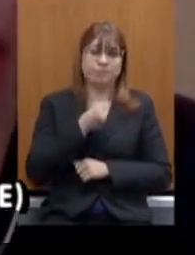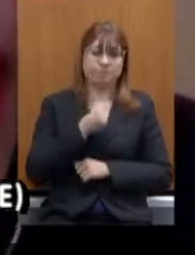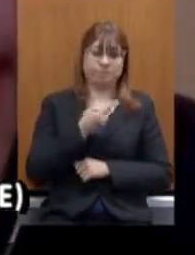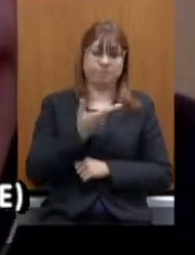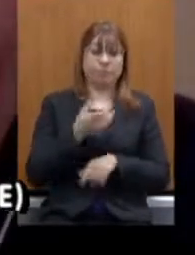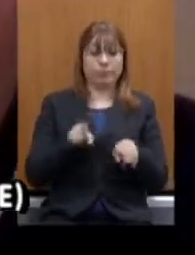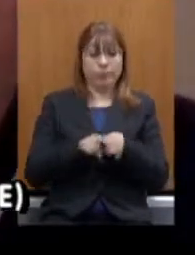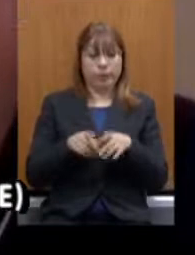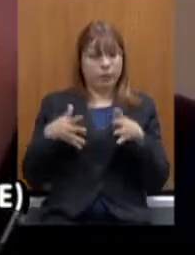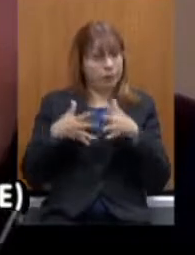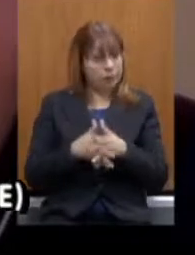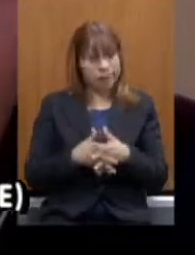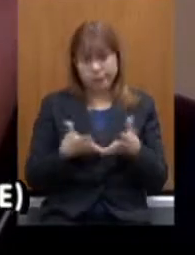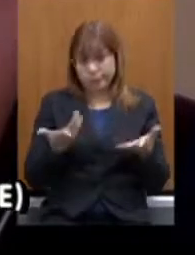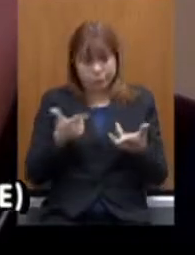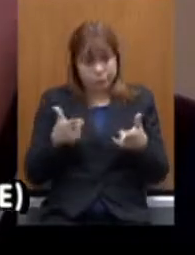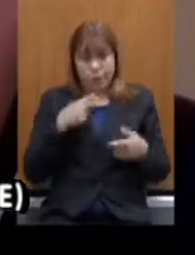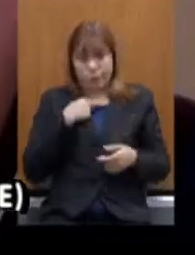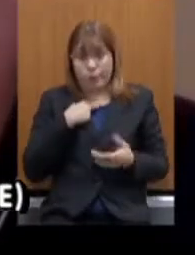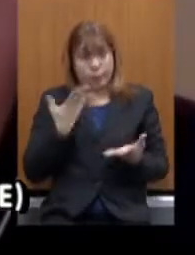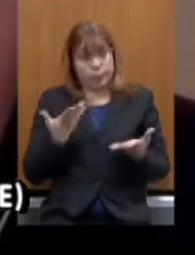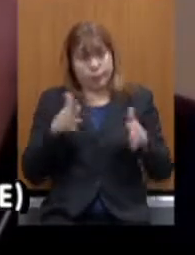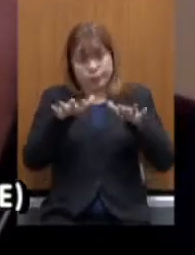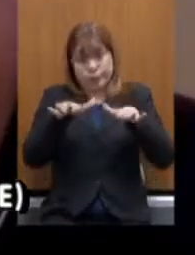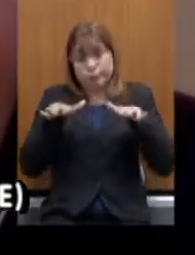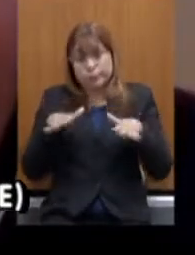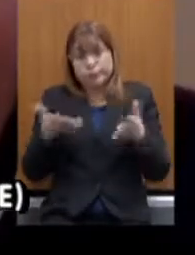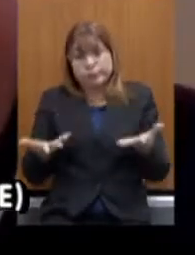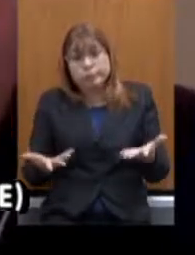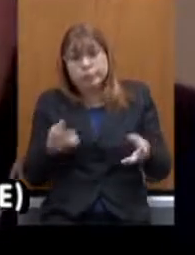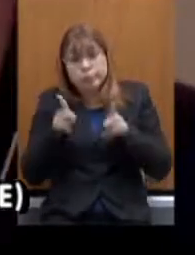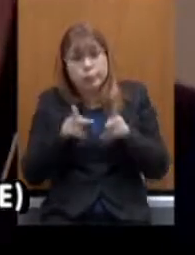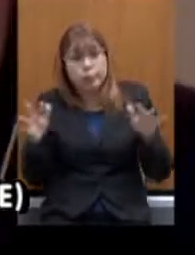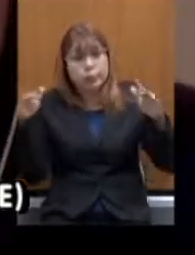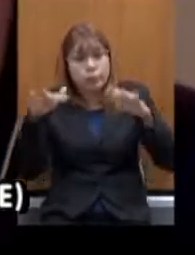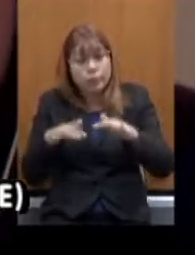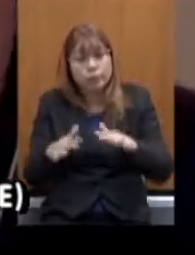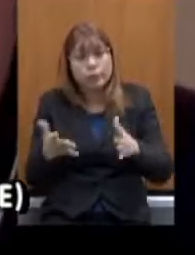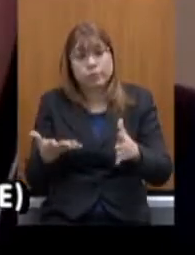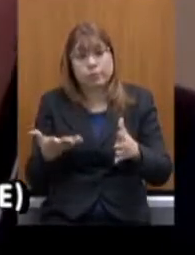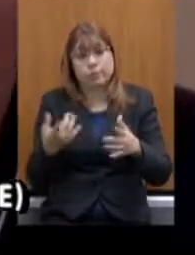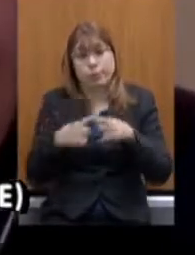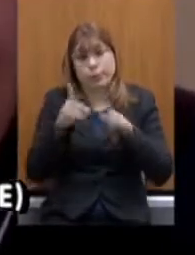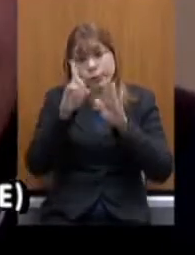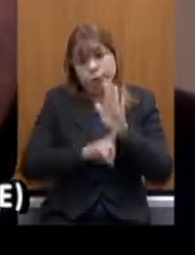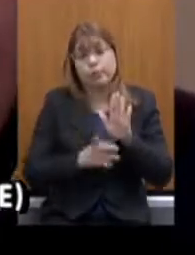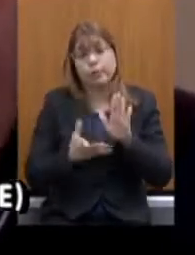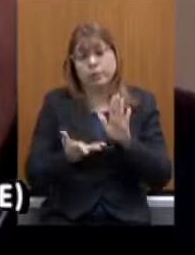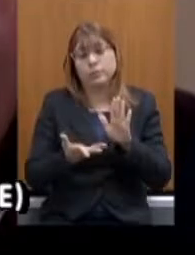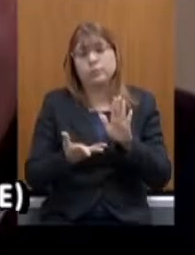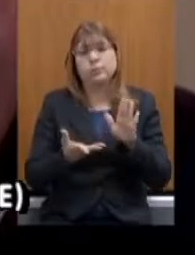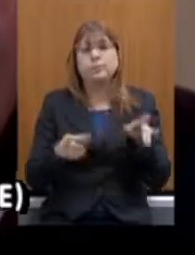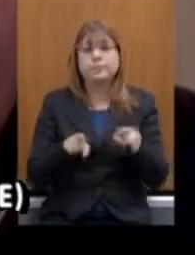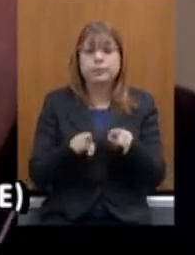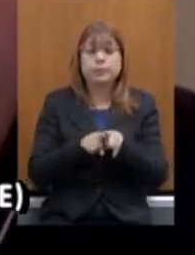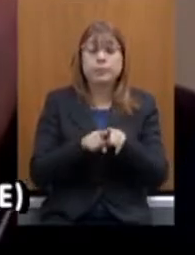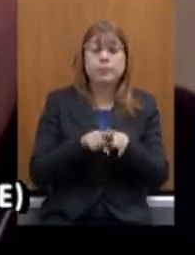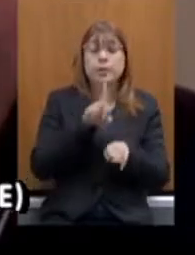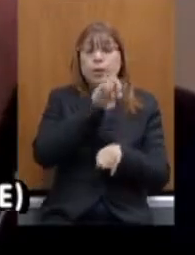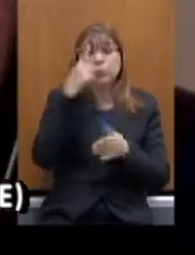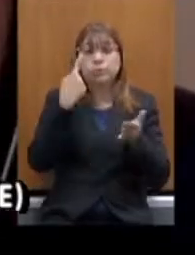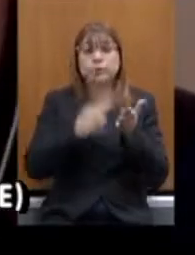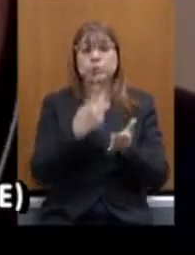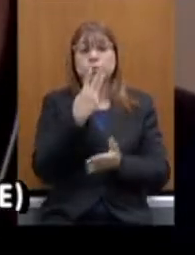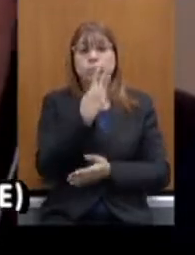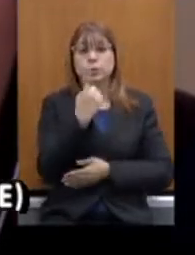participação popular ea direito constitucional e todos e sobre a argumentação do prazo do dia 31 de